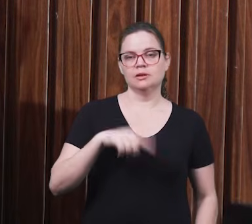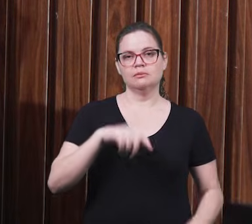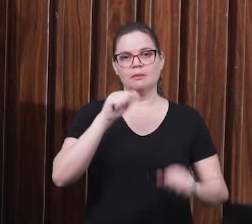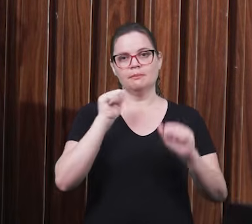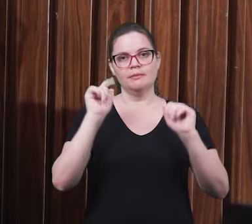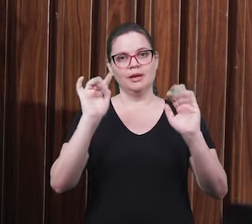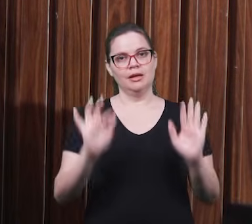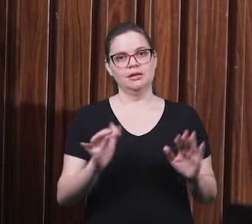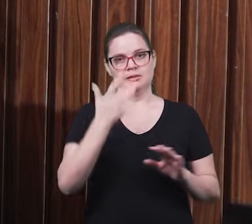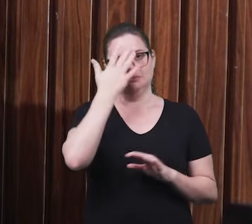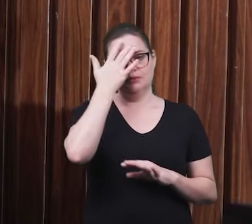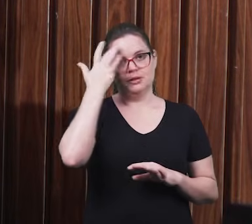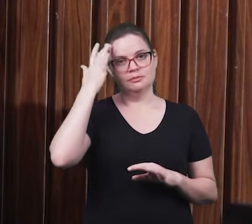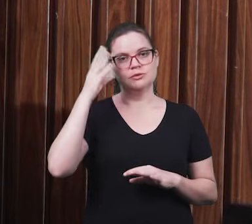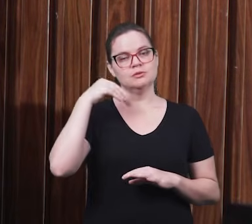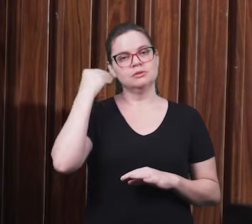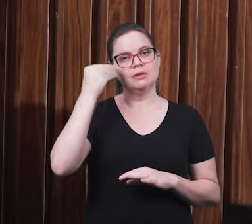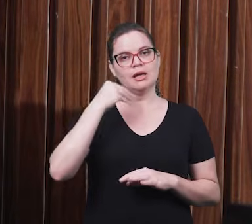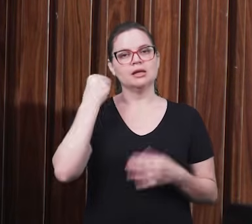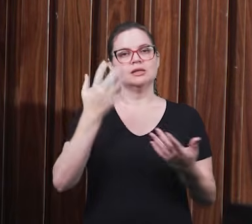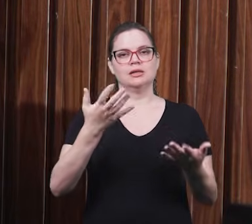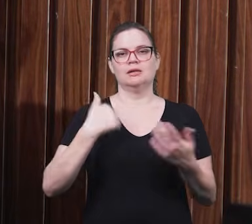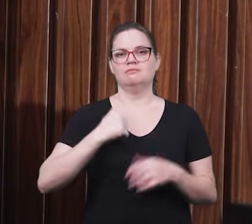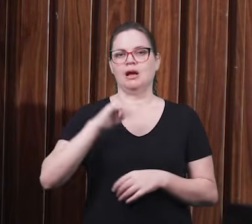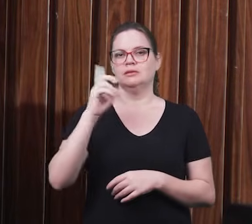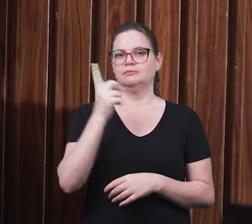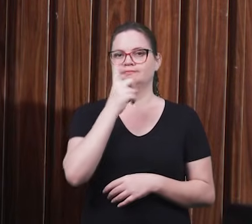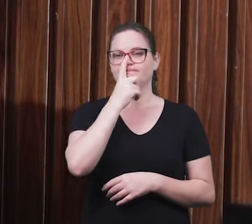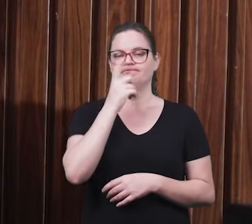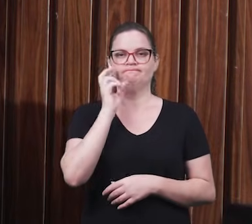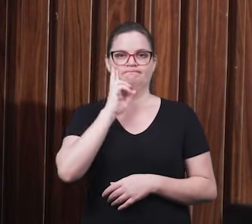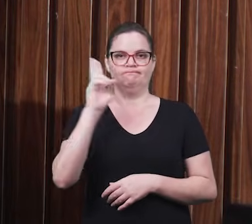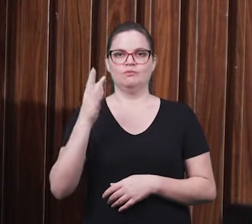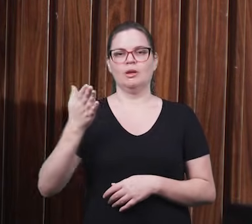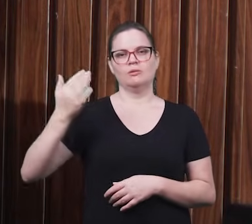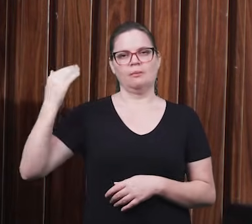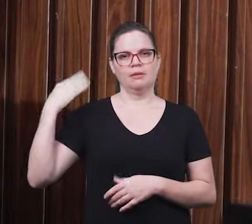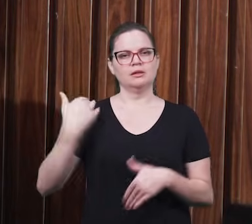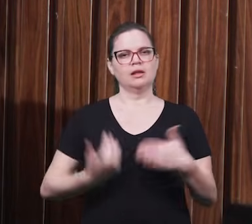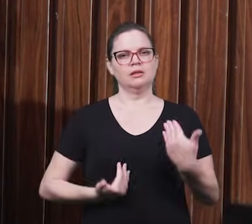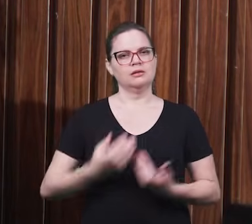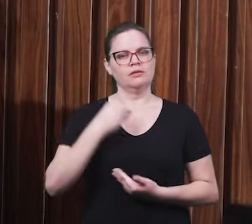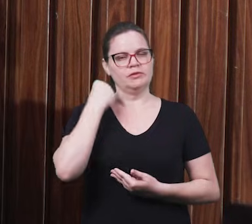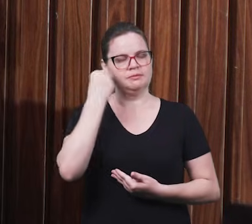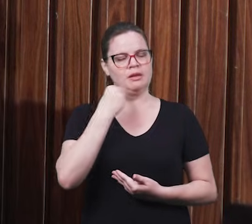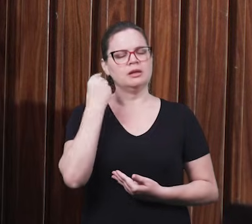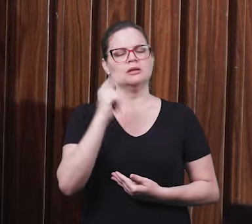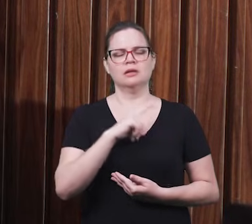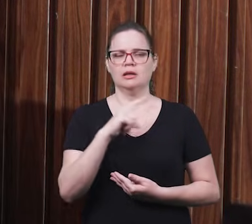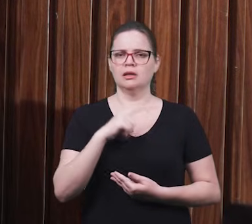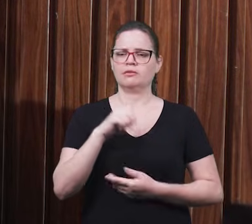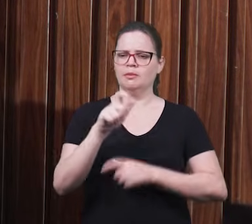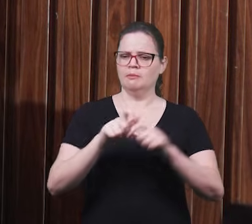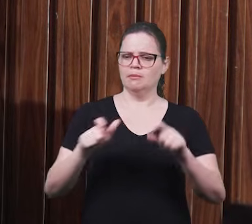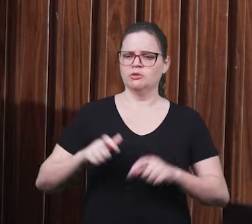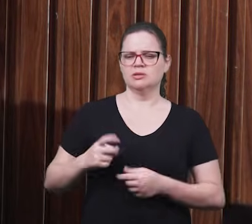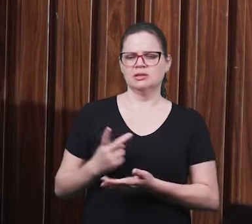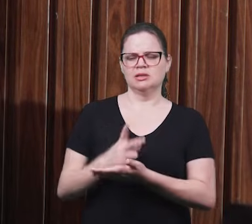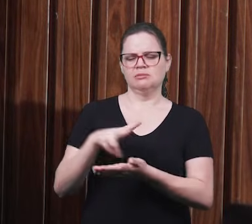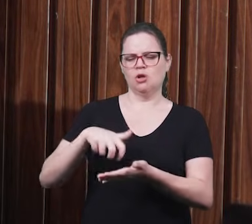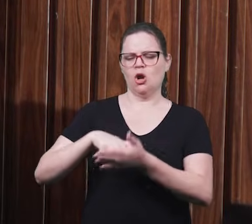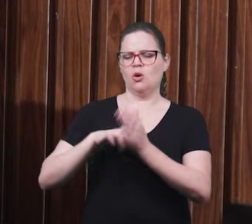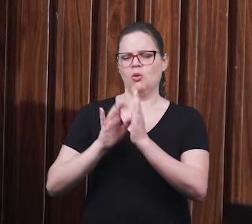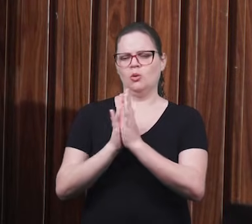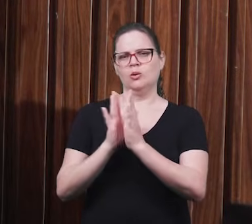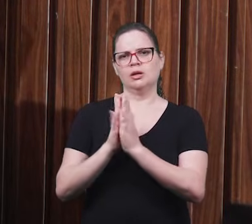para aquele que deseja uma experiência maior com o Senhor. Servos do passado viveram essa experiência. Eram homens de madrugada,